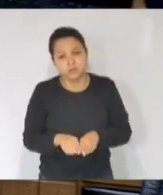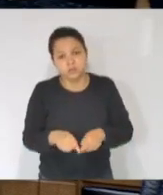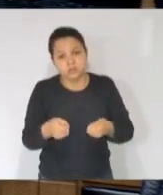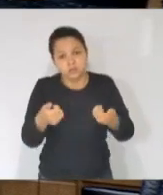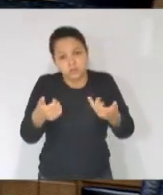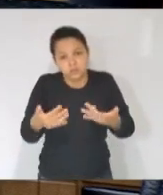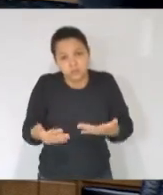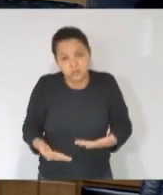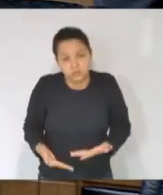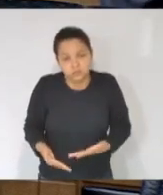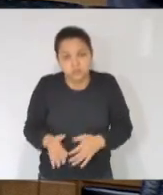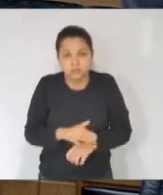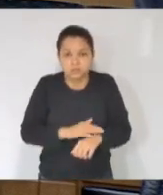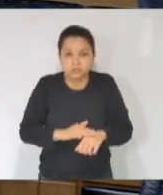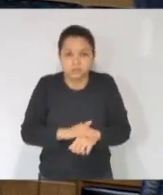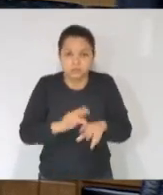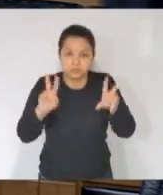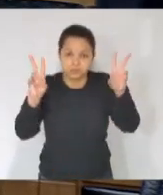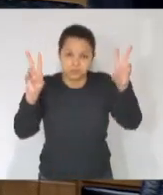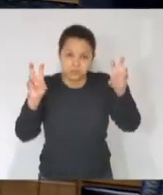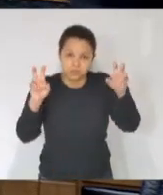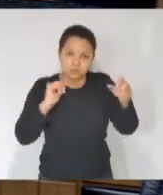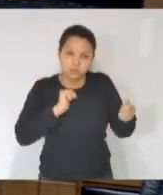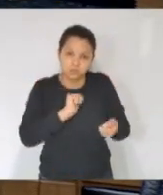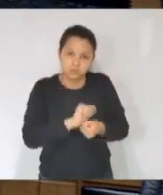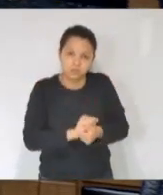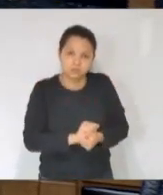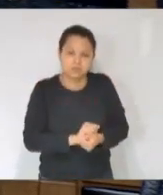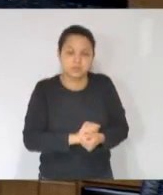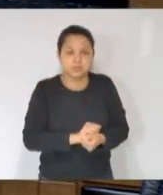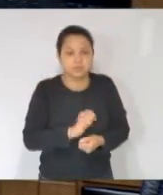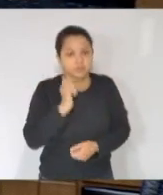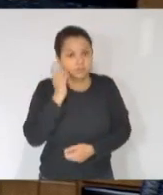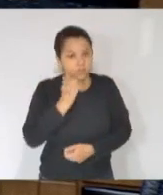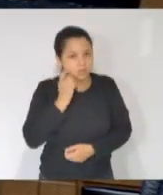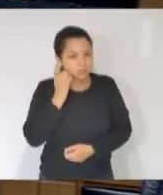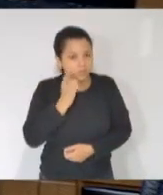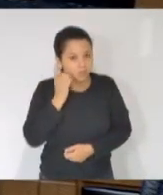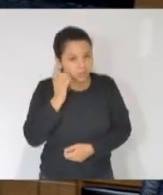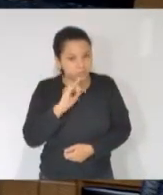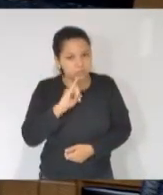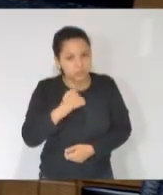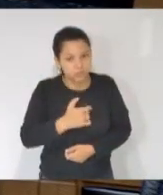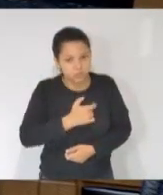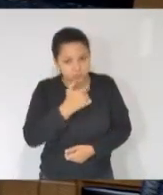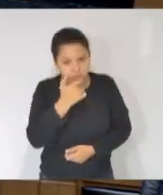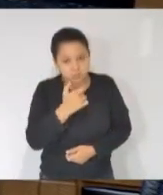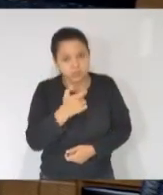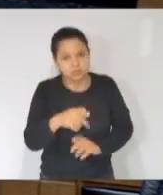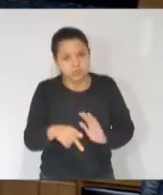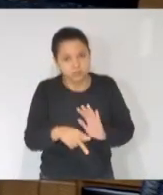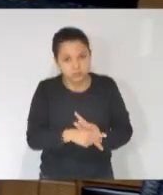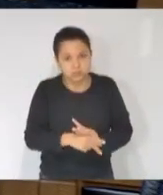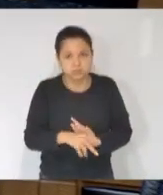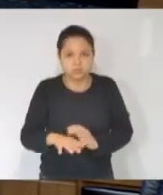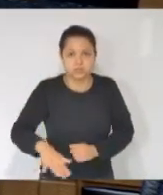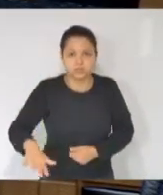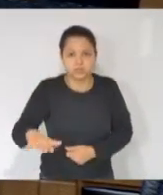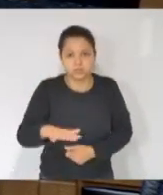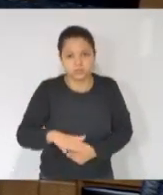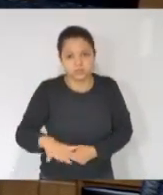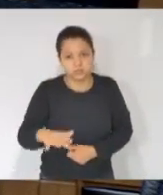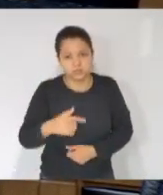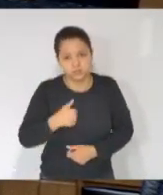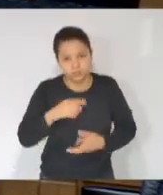assunto. Pode ter certeza que eu, juntamente com o deputado Gere, que é lá da cidade, da região, vamos tratar isso com muito